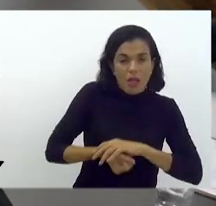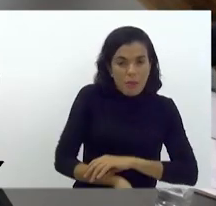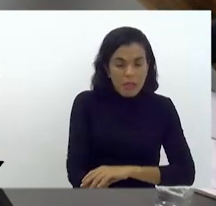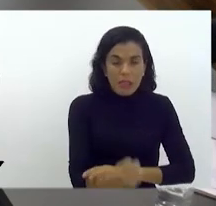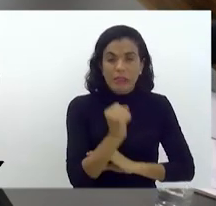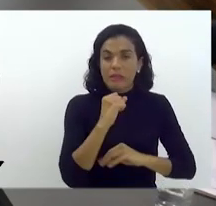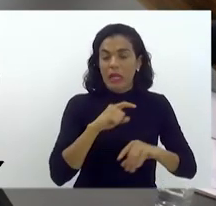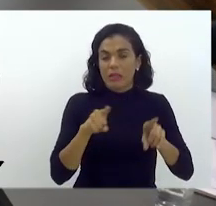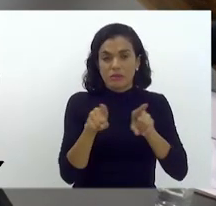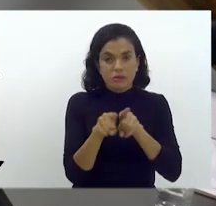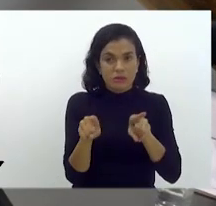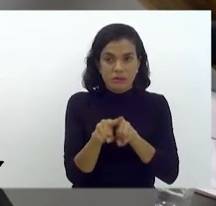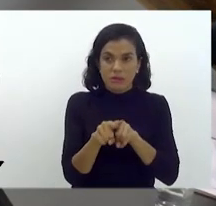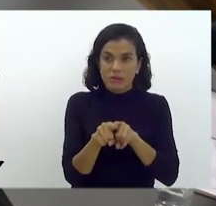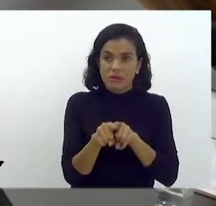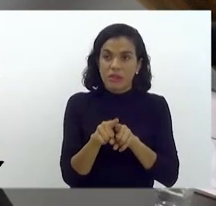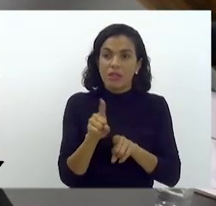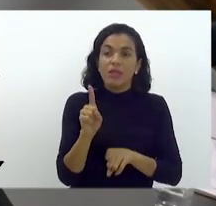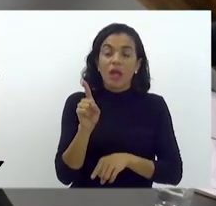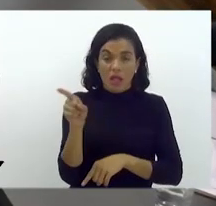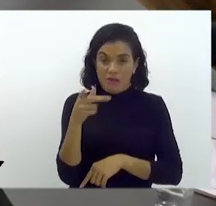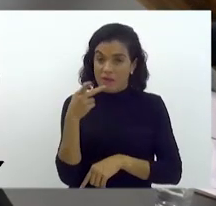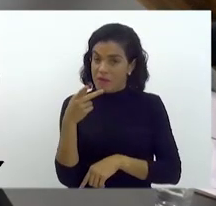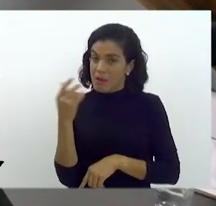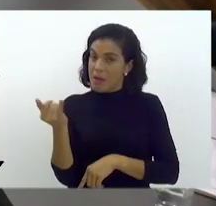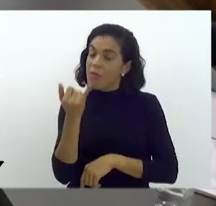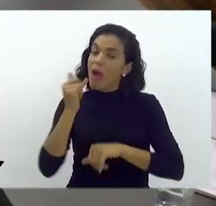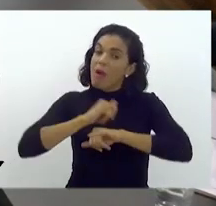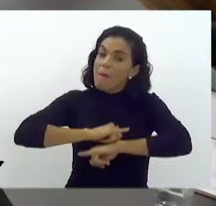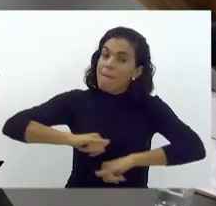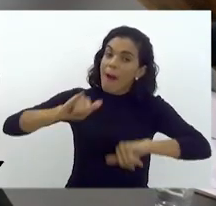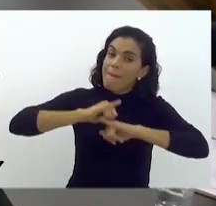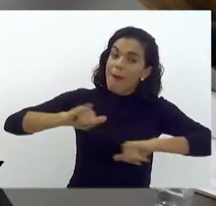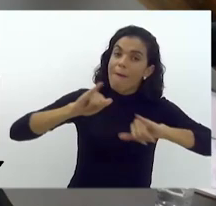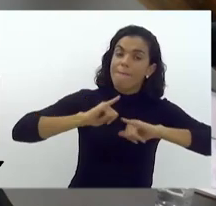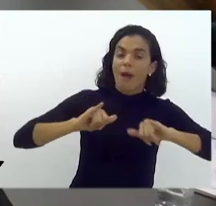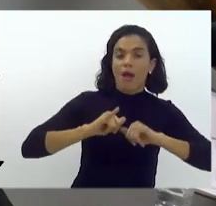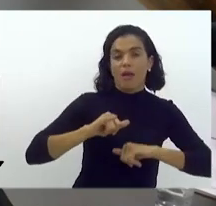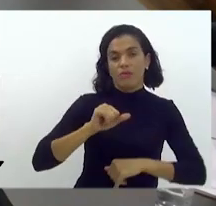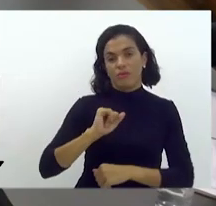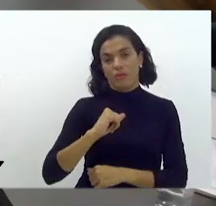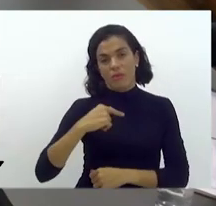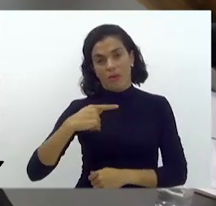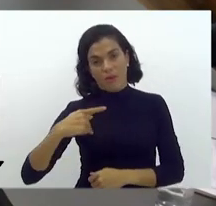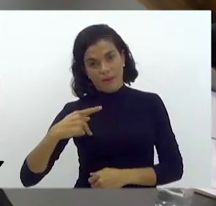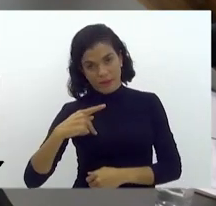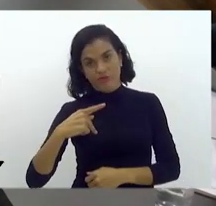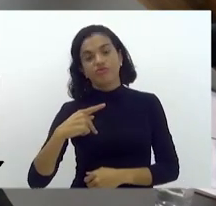pessoas ainda mas o que ela tá falando é importante é a divulgação desse aplicativo